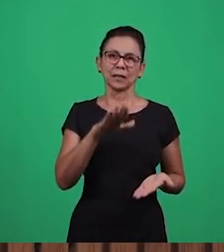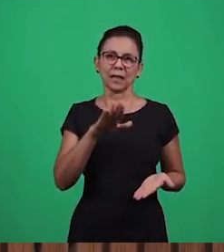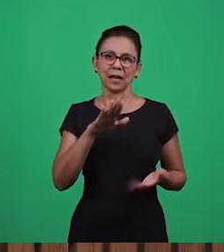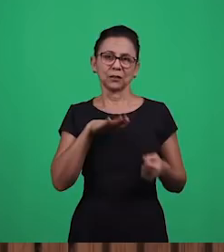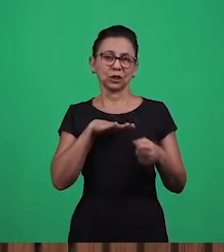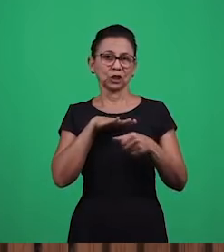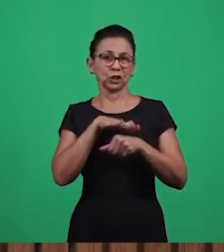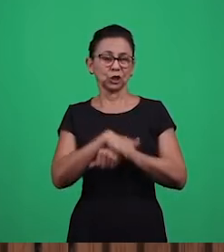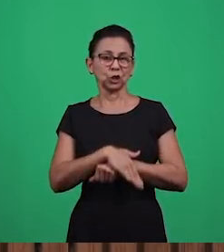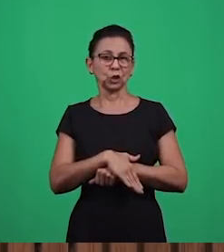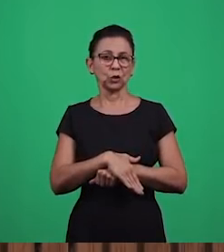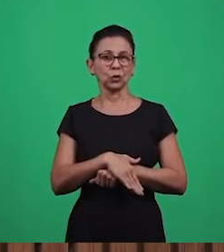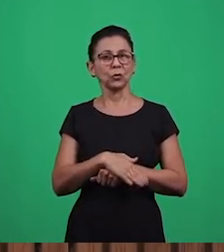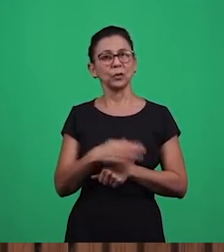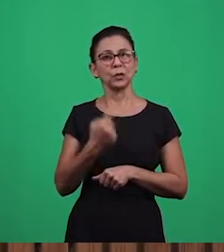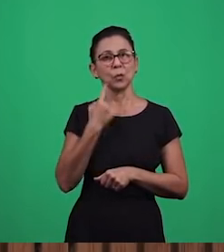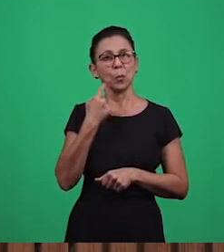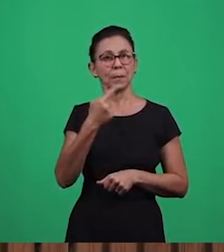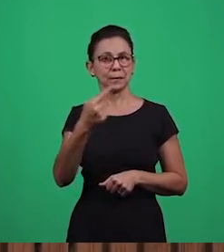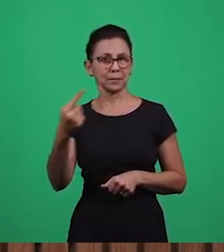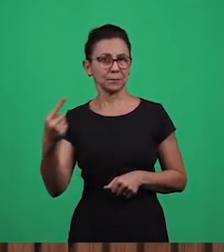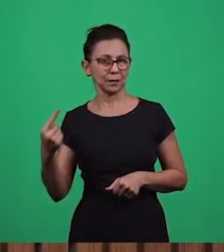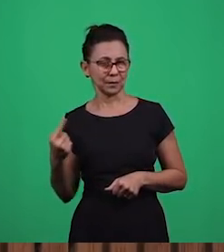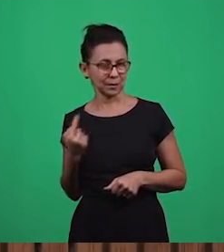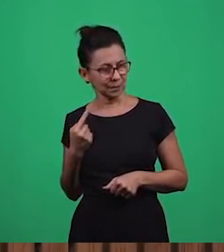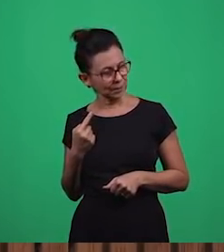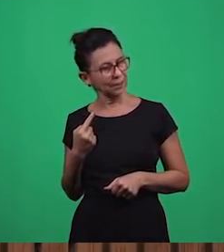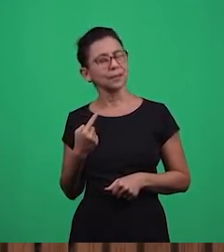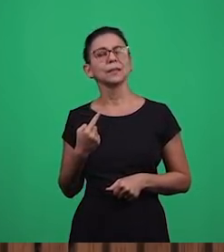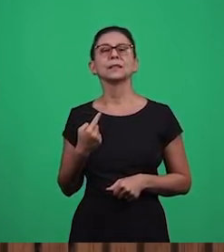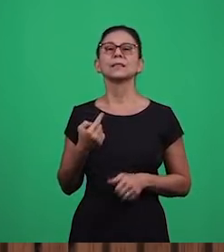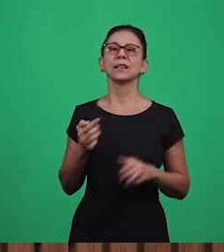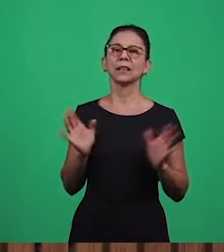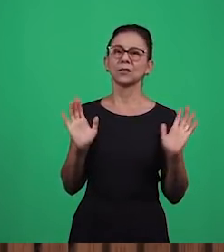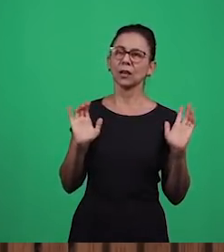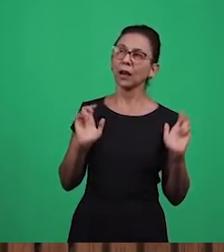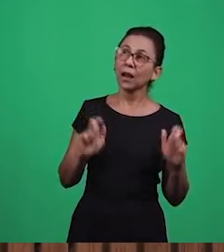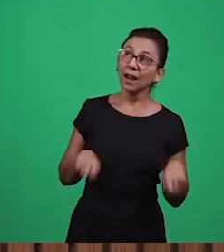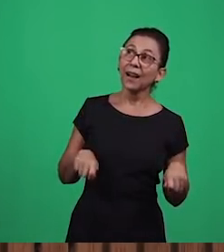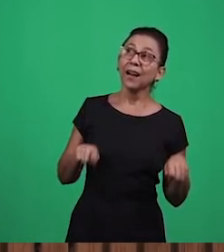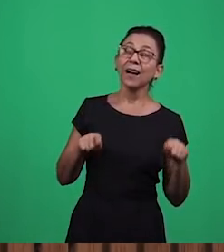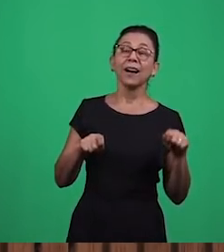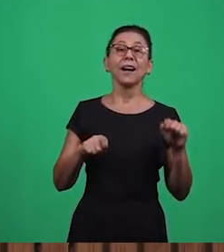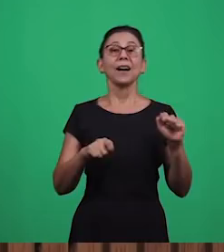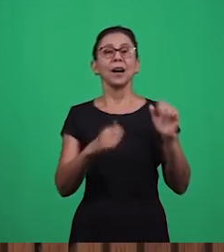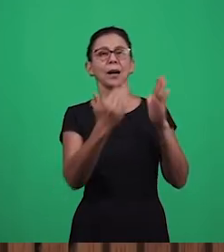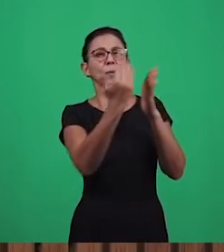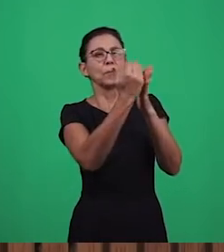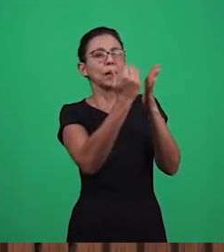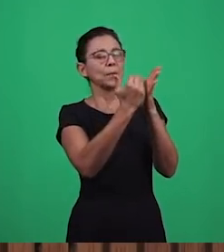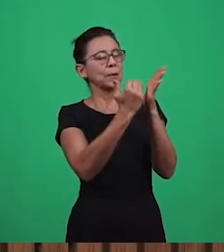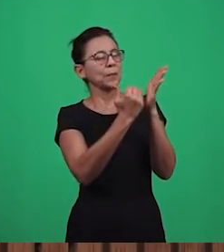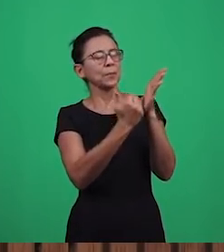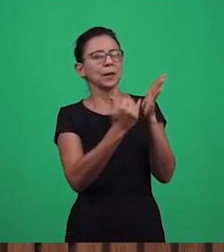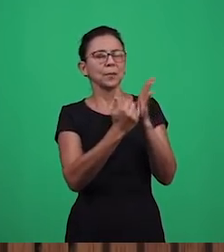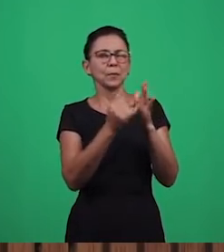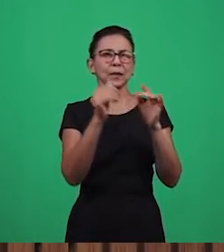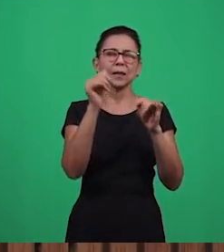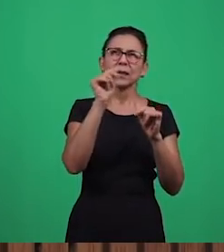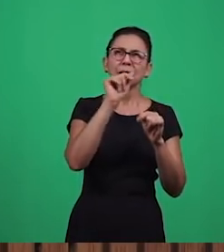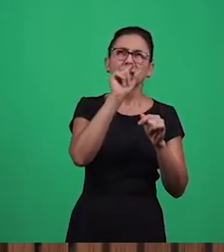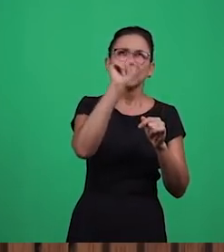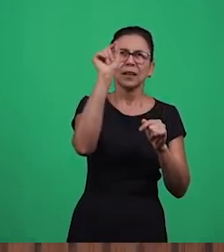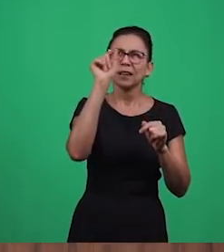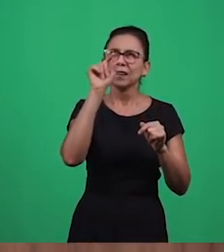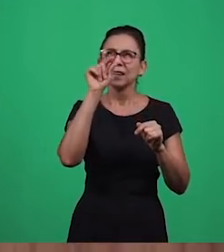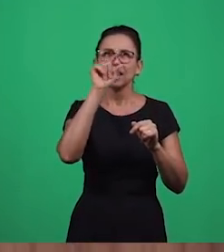do dia e os 7 dias da semana. Então, ela já tem condição aqui de, nesta rotina, ver todas as